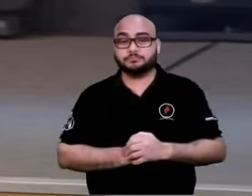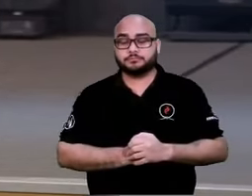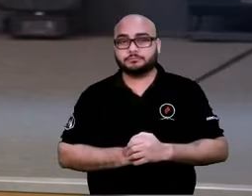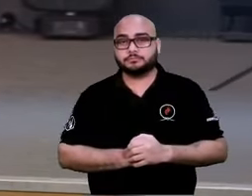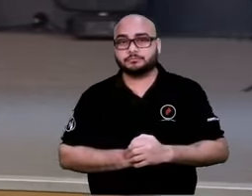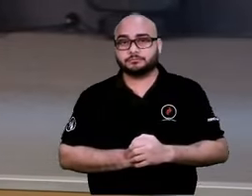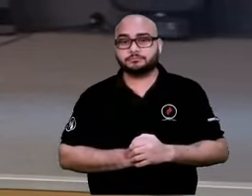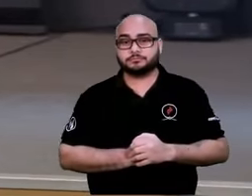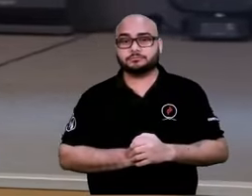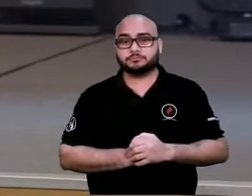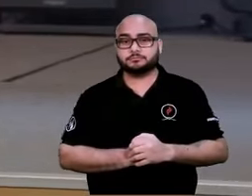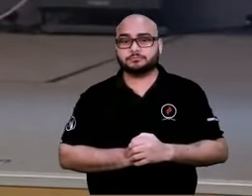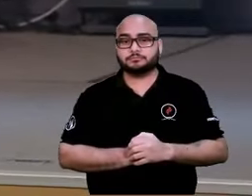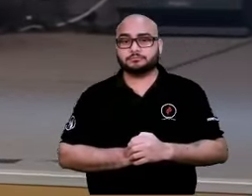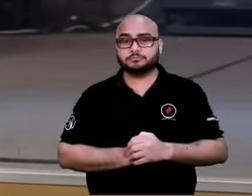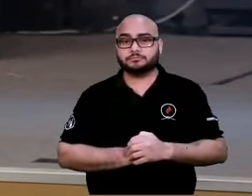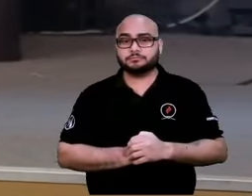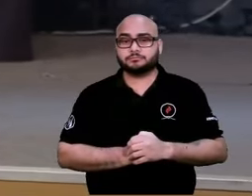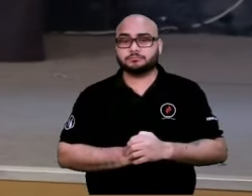Eu